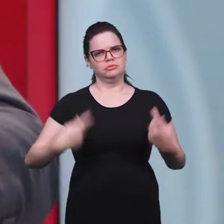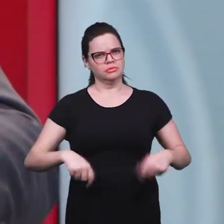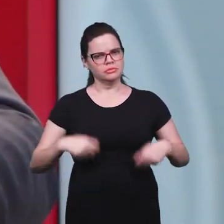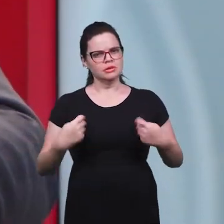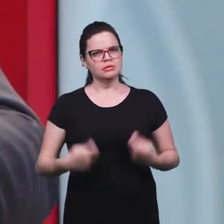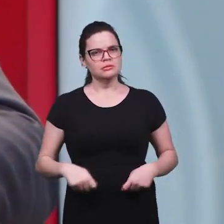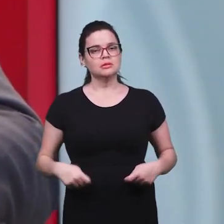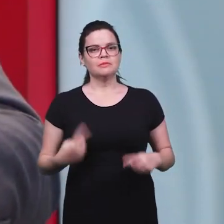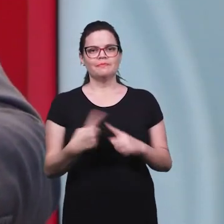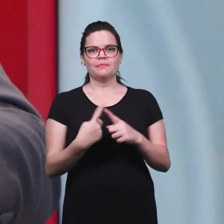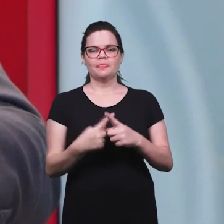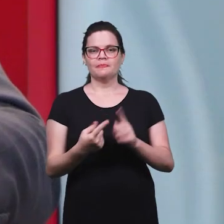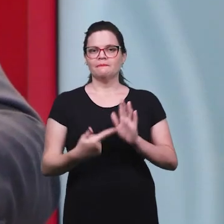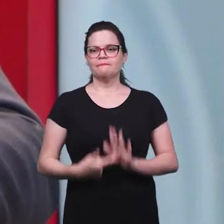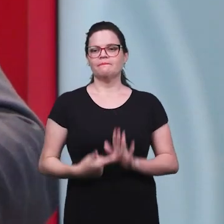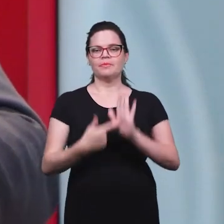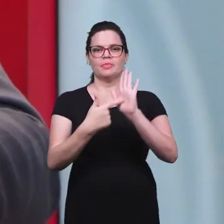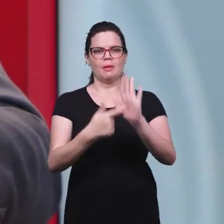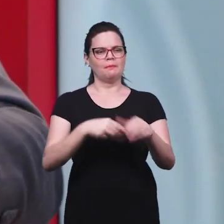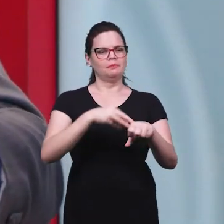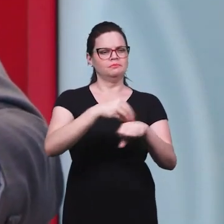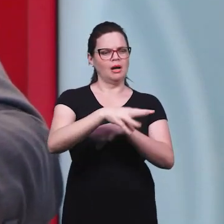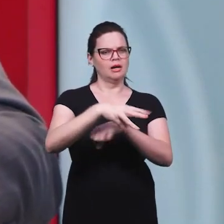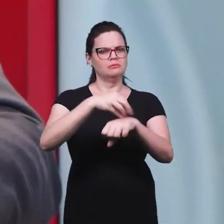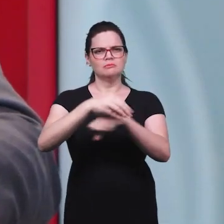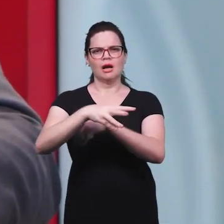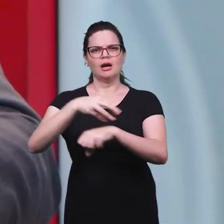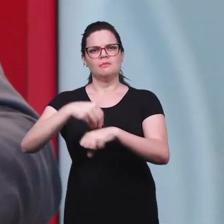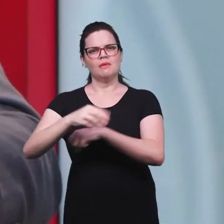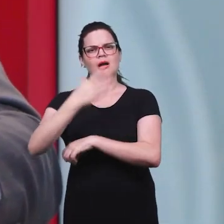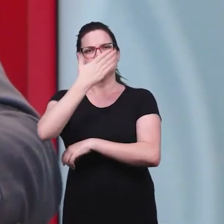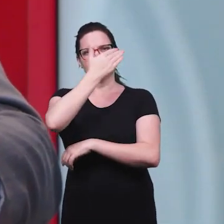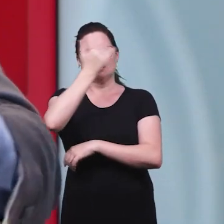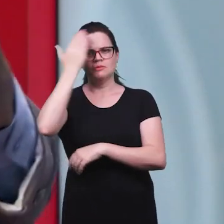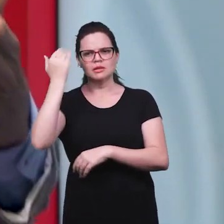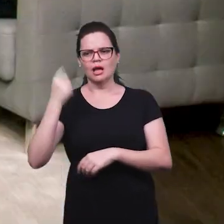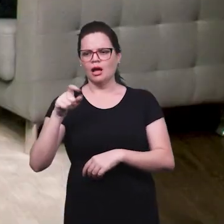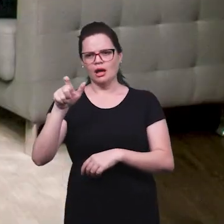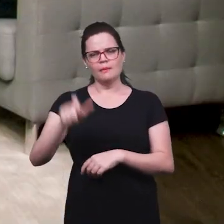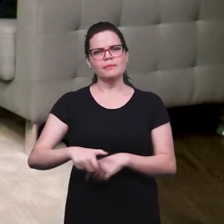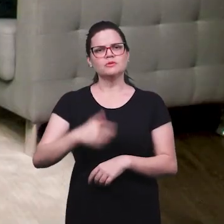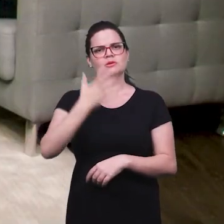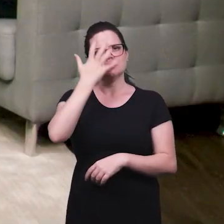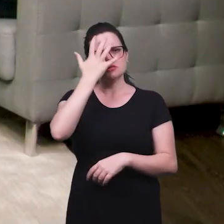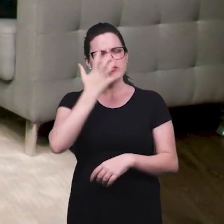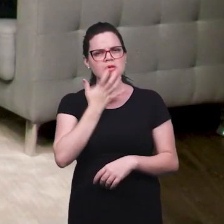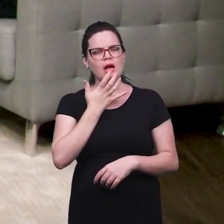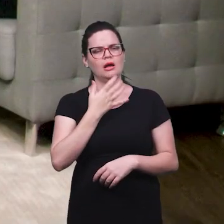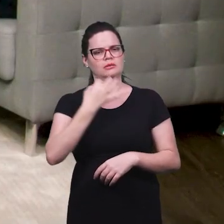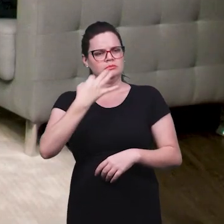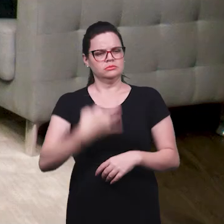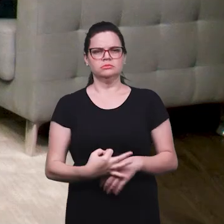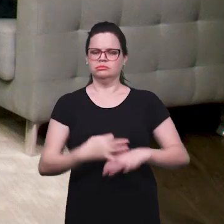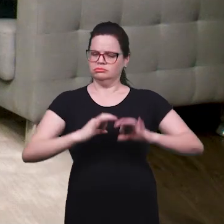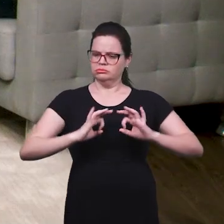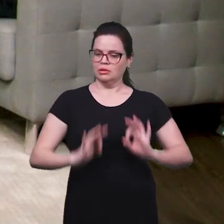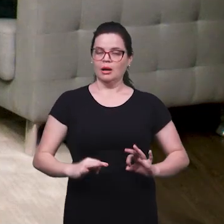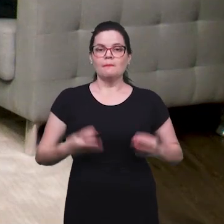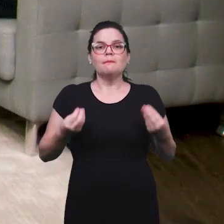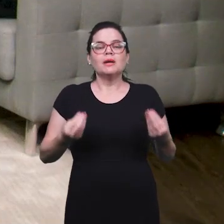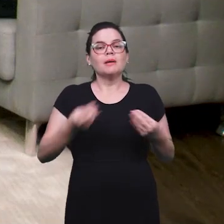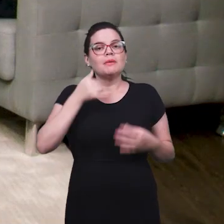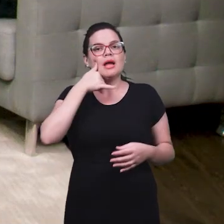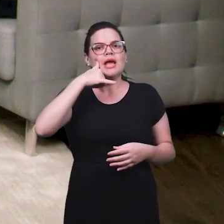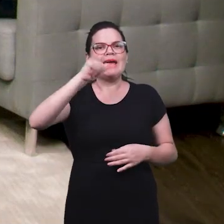que passa essa palavra com sabedoria, essa seriedade, né? Para evitar alguns